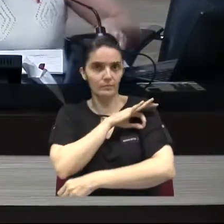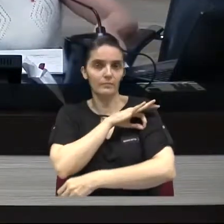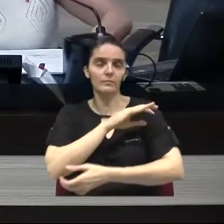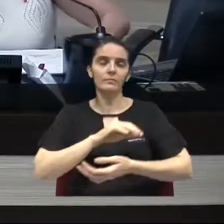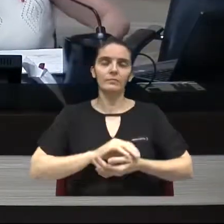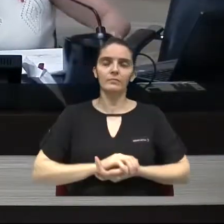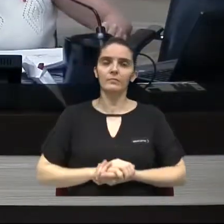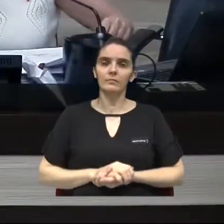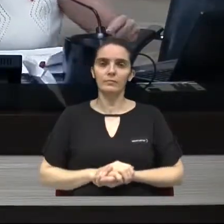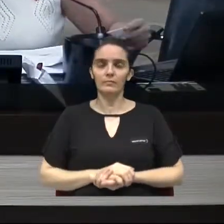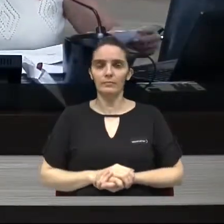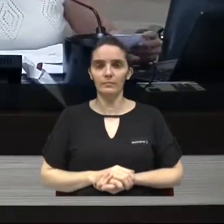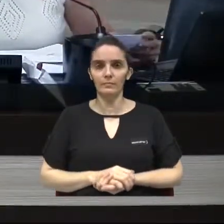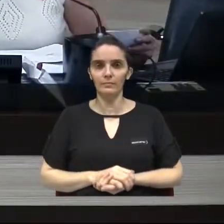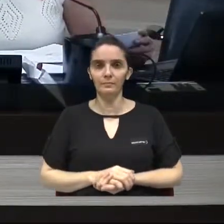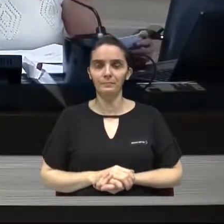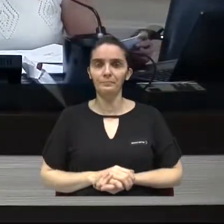Municipal.